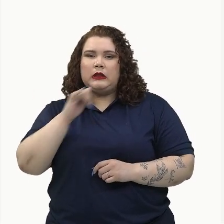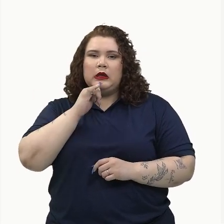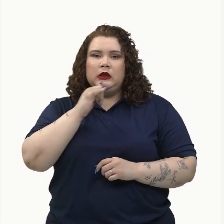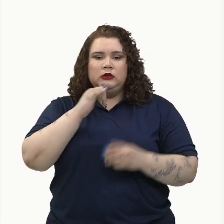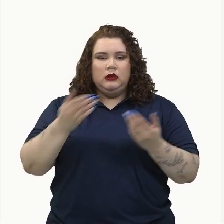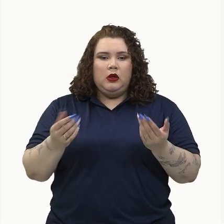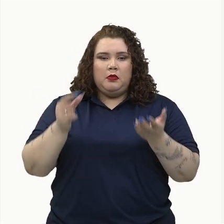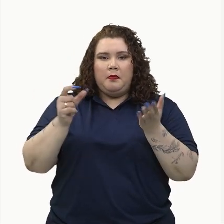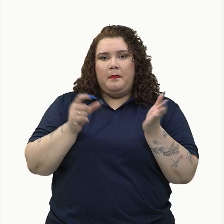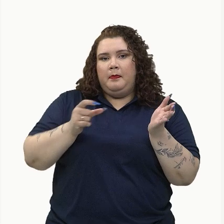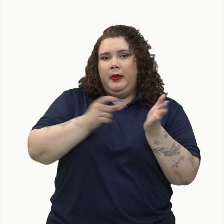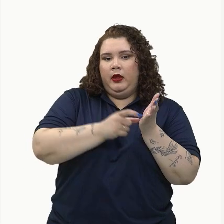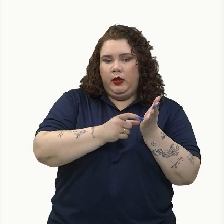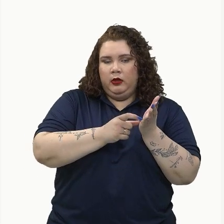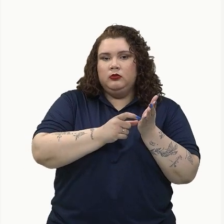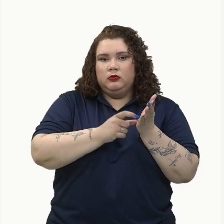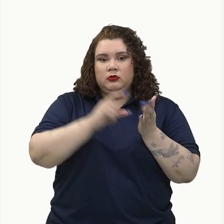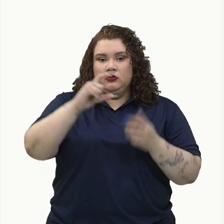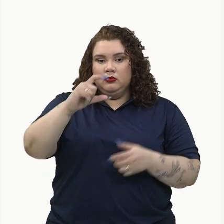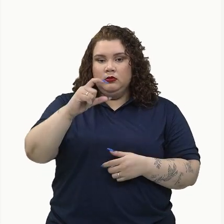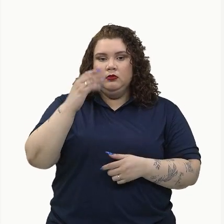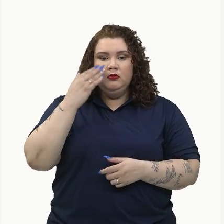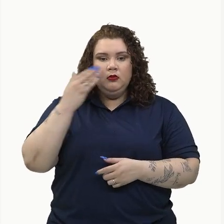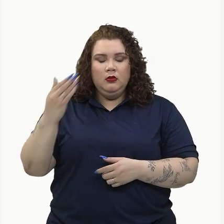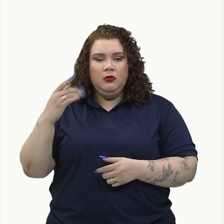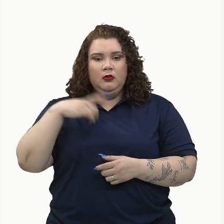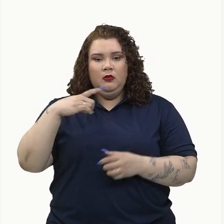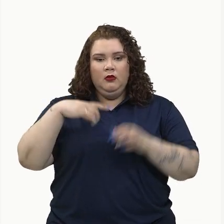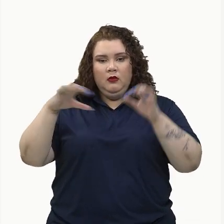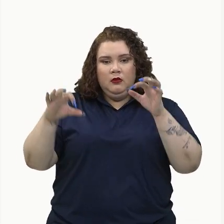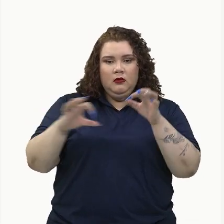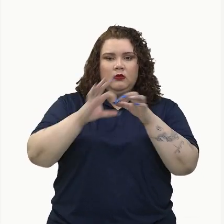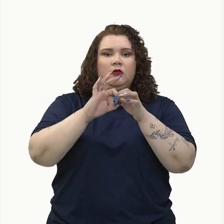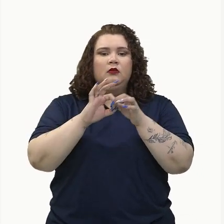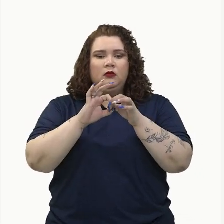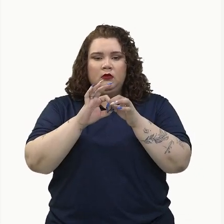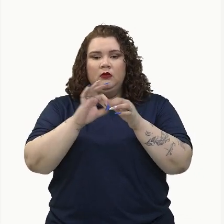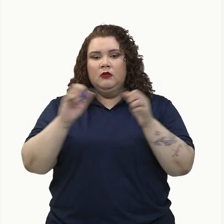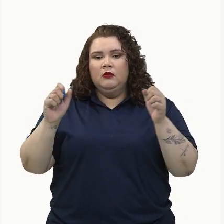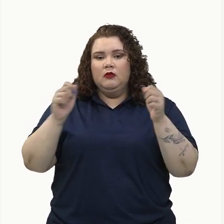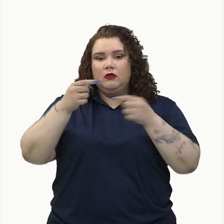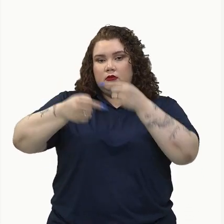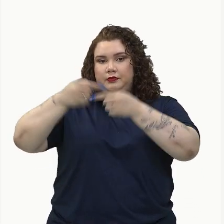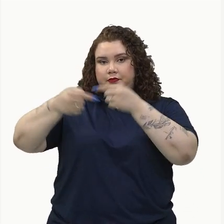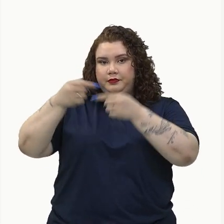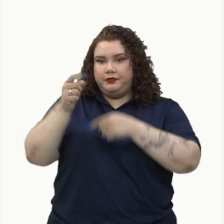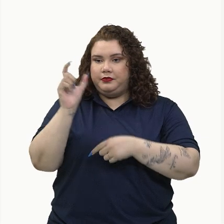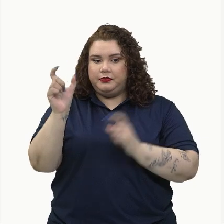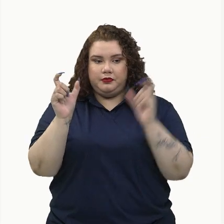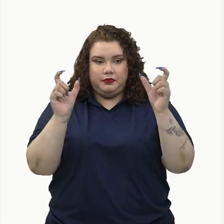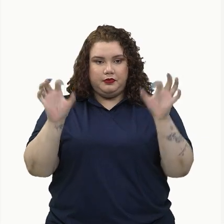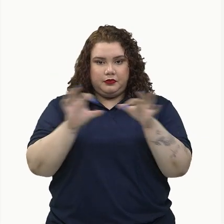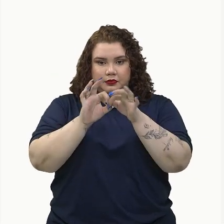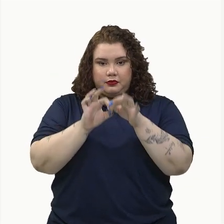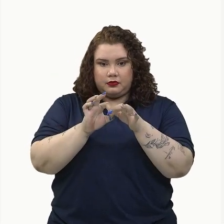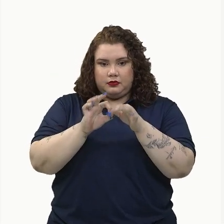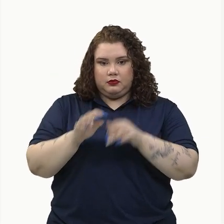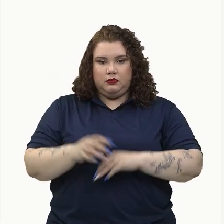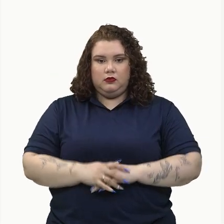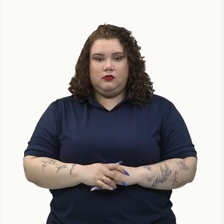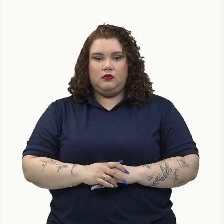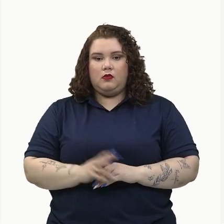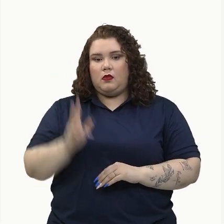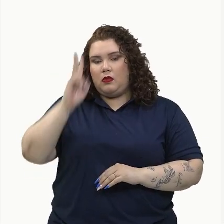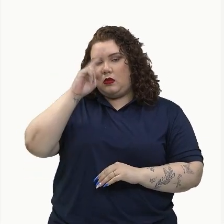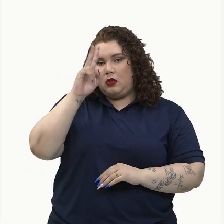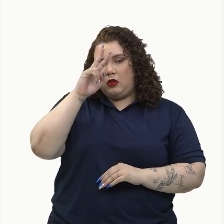ele está em um circuito ligado aqui com um resistor. Aí eu peguei uma lupa, e lembram